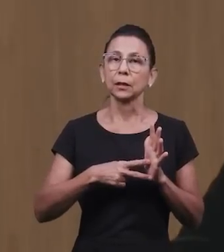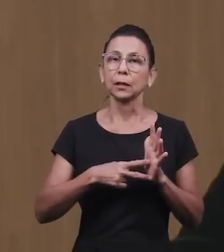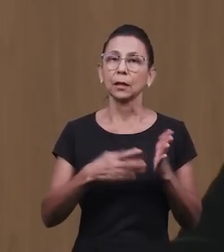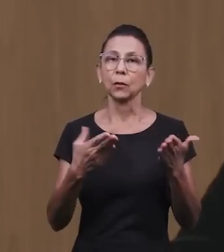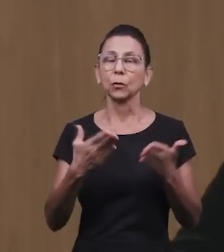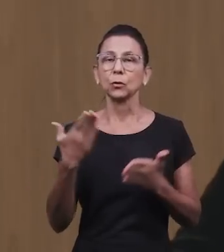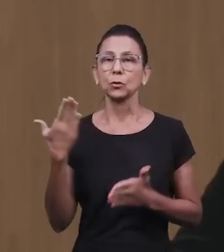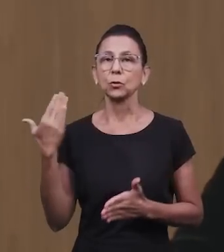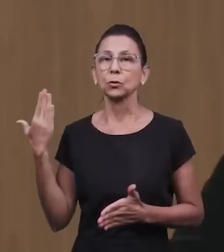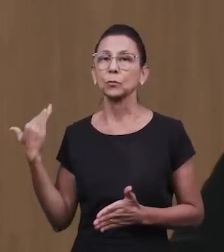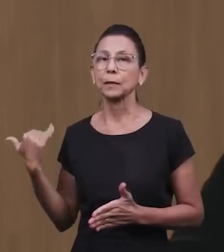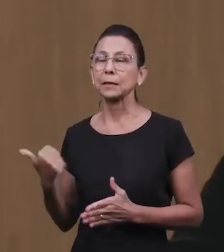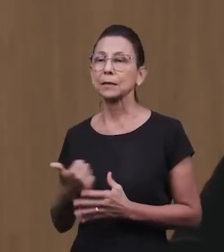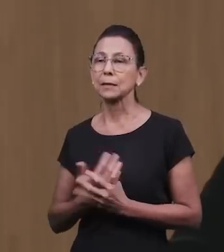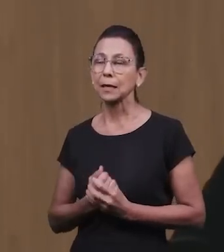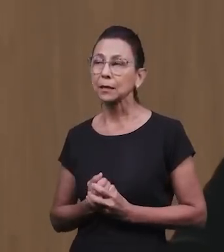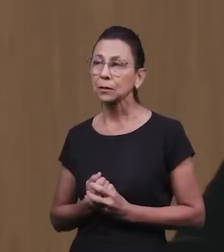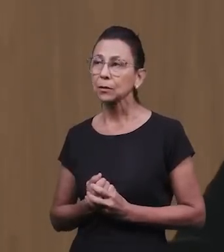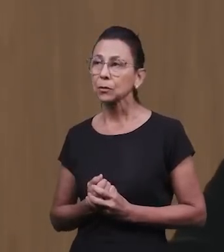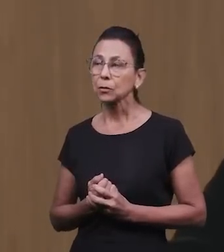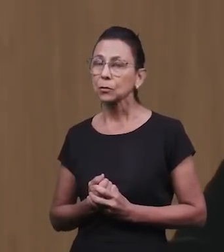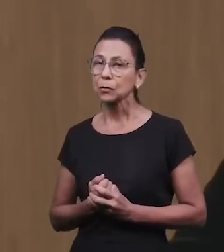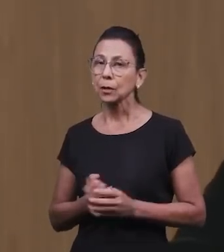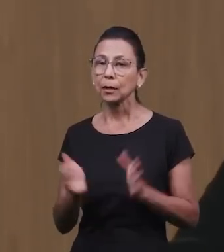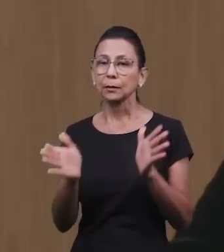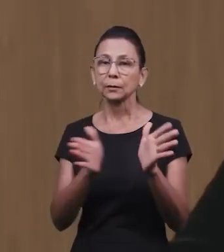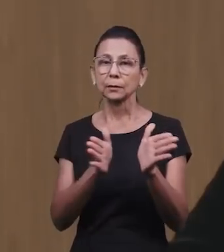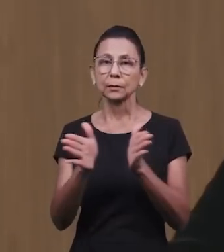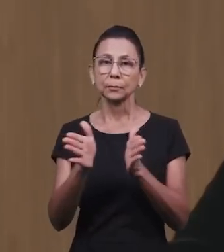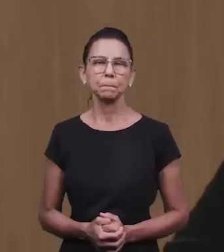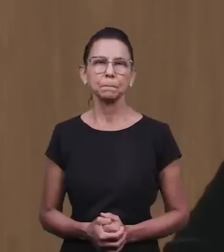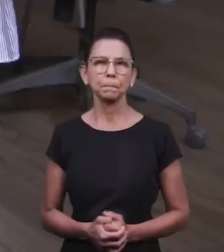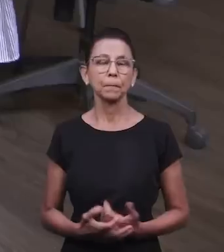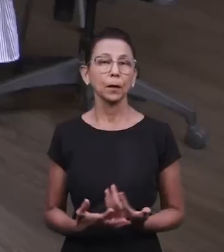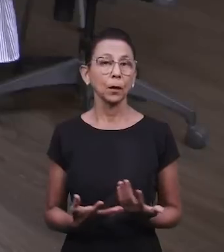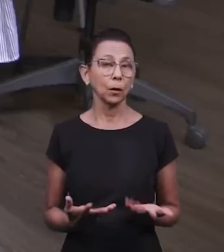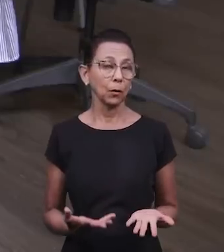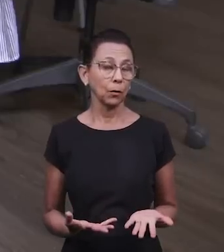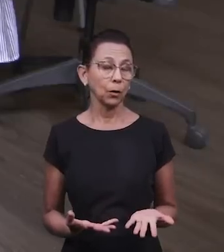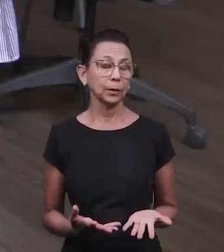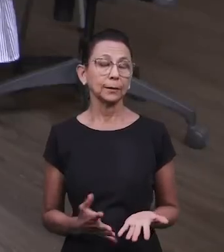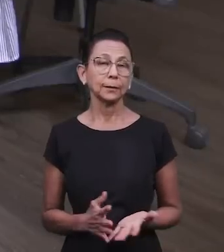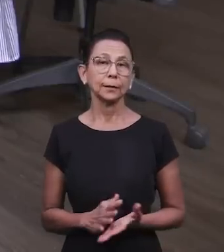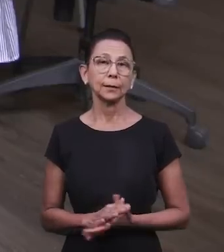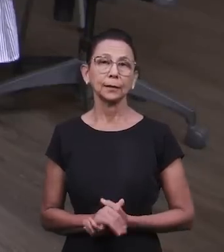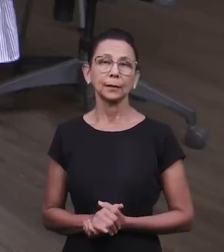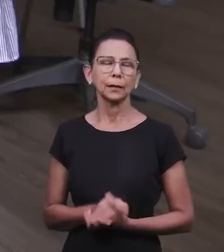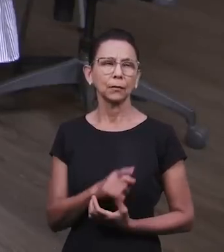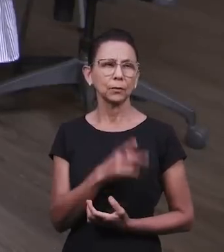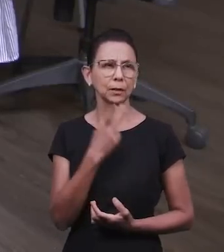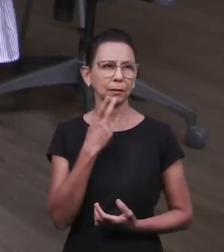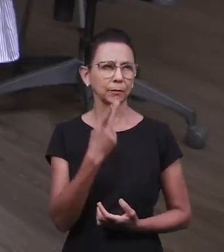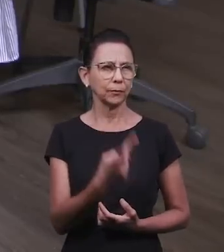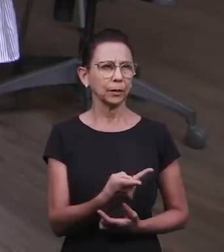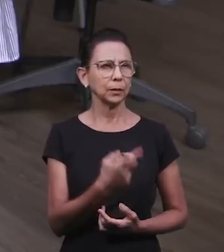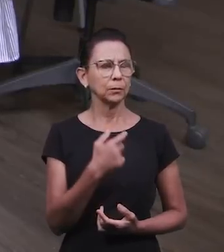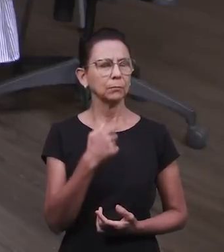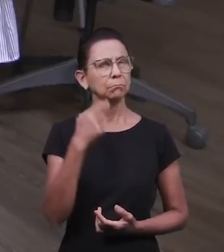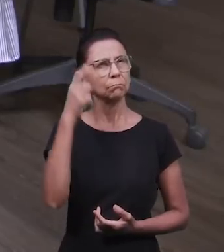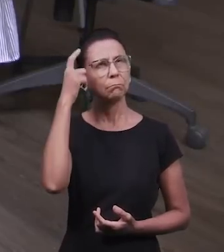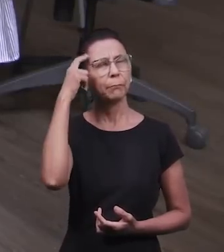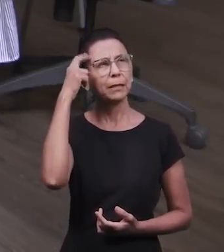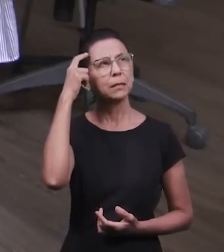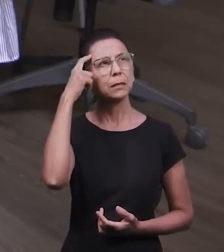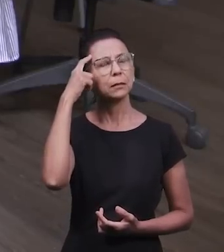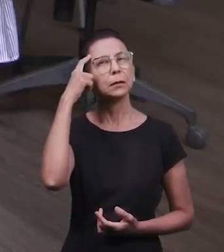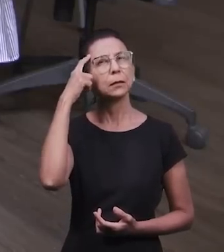de alcance, propagação e acessibilidade do ensino da doutrina? Olha, te ouvindo falar, eu estava passando esse filme na